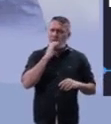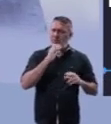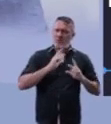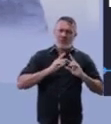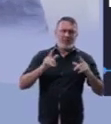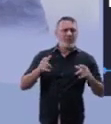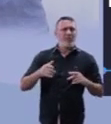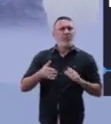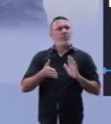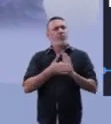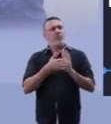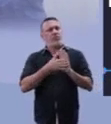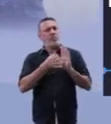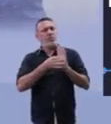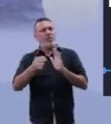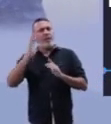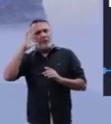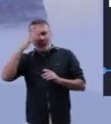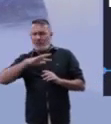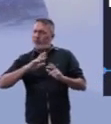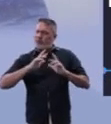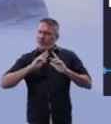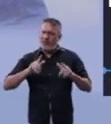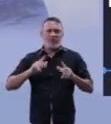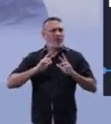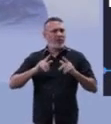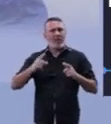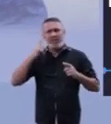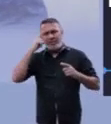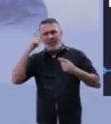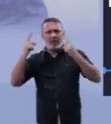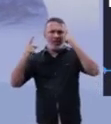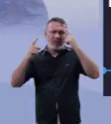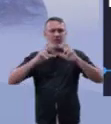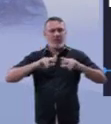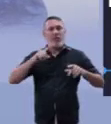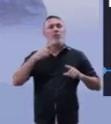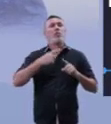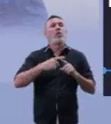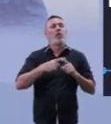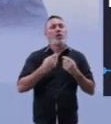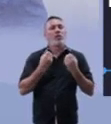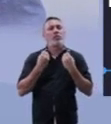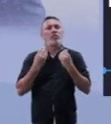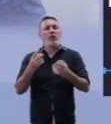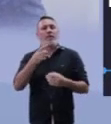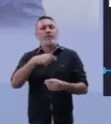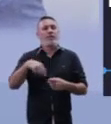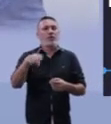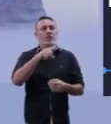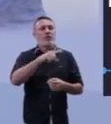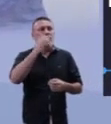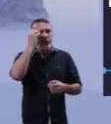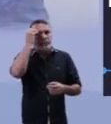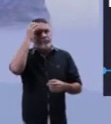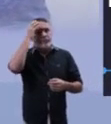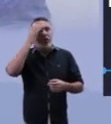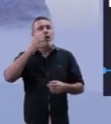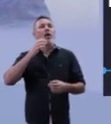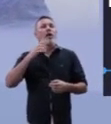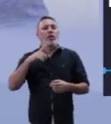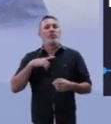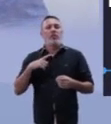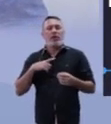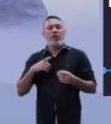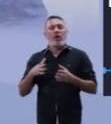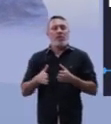com a mesma proposta de intervenção. Não. Ele vai sempre mostrar ideias distintas para que você, aluno,